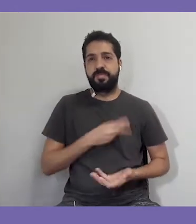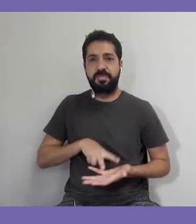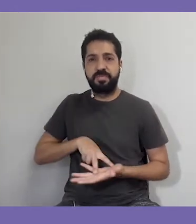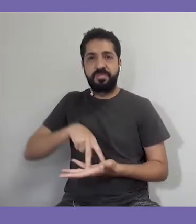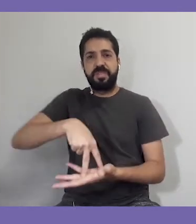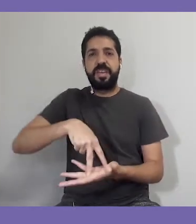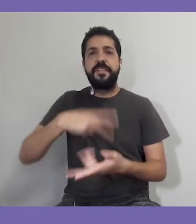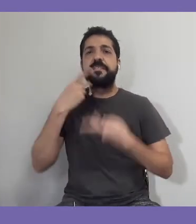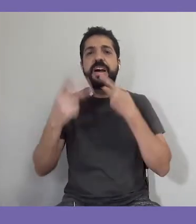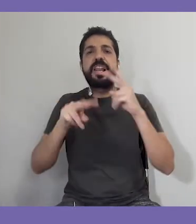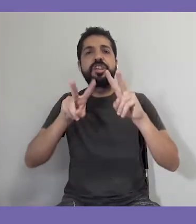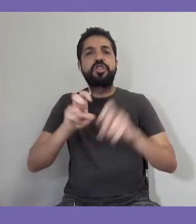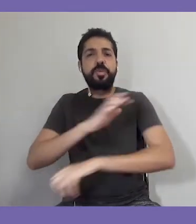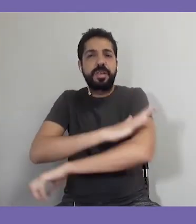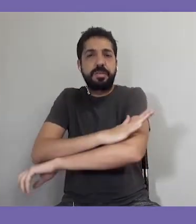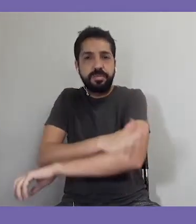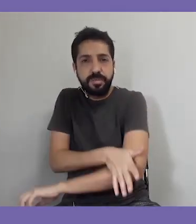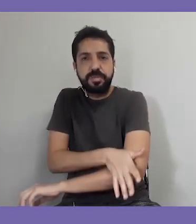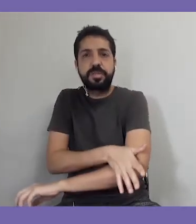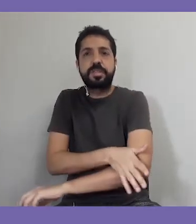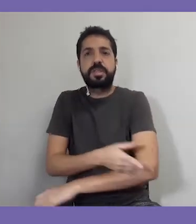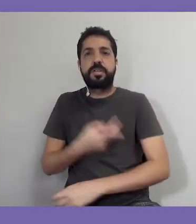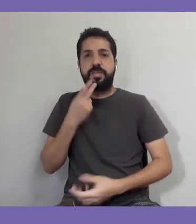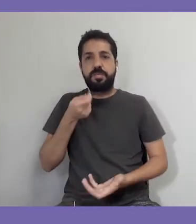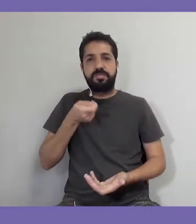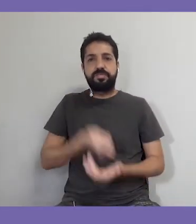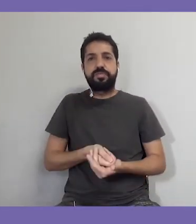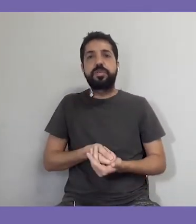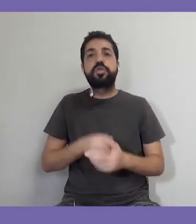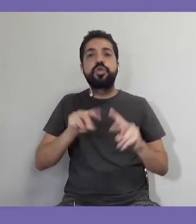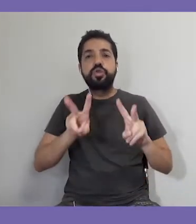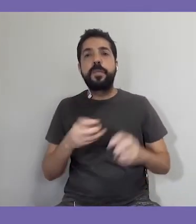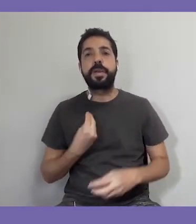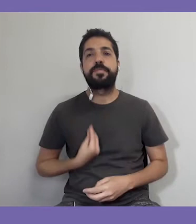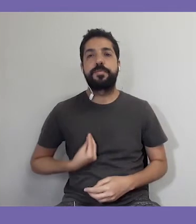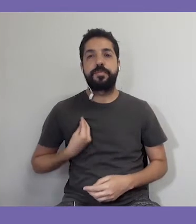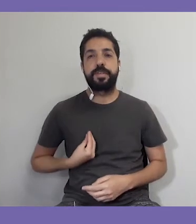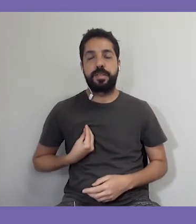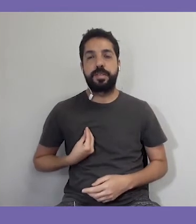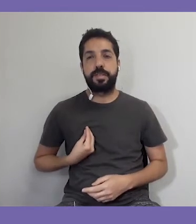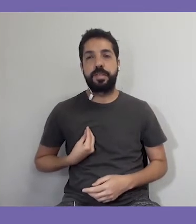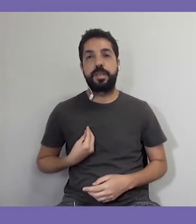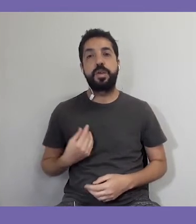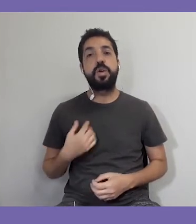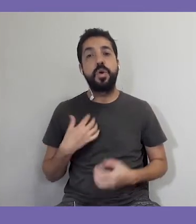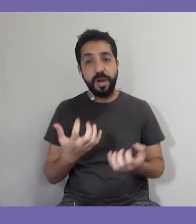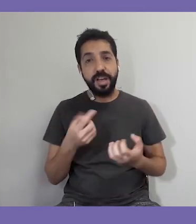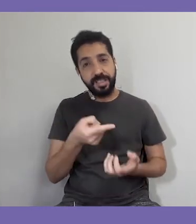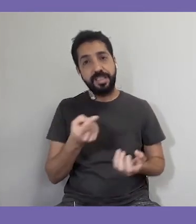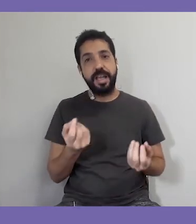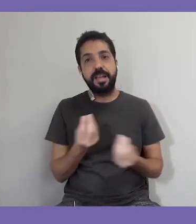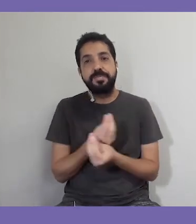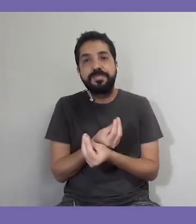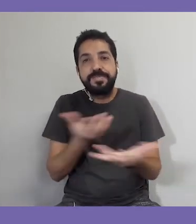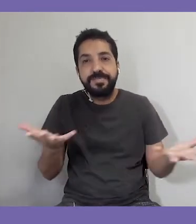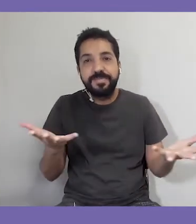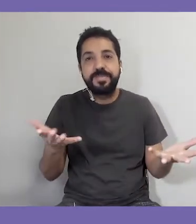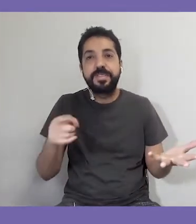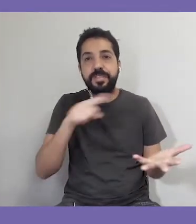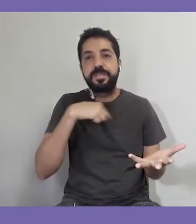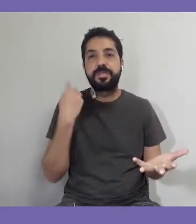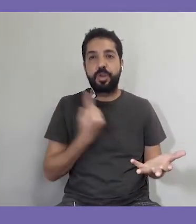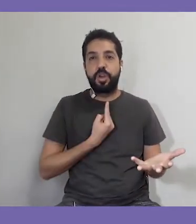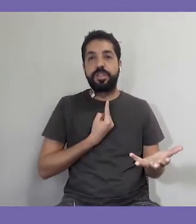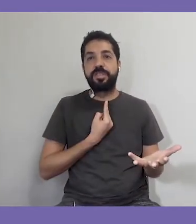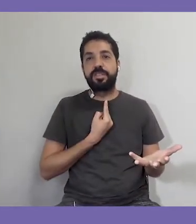corpo presente em um filme contra o racismo, é um filme que se afirma pela vida. Aí gostaria que você compartilhasse conosco